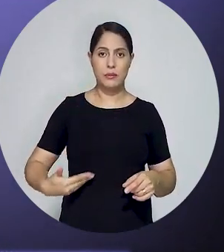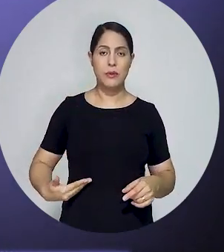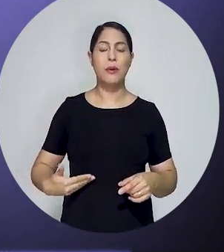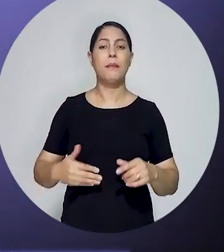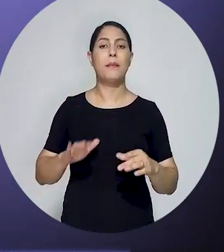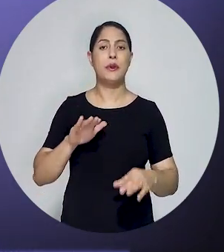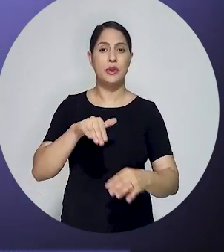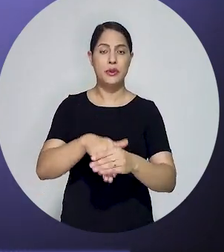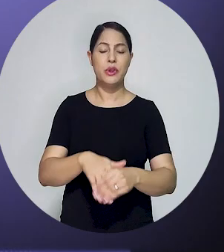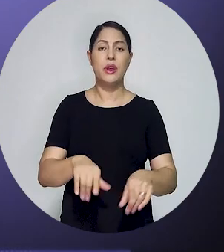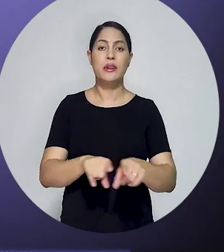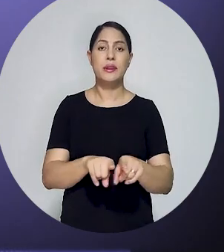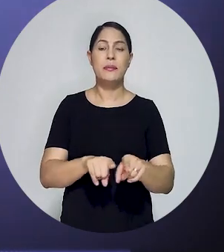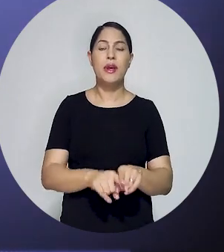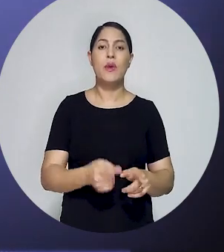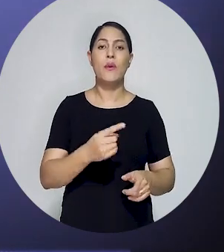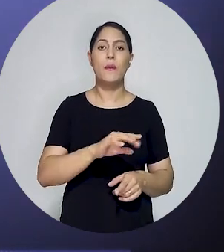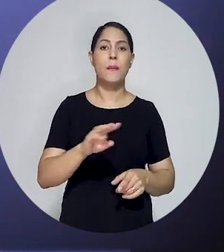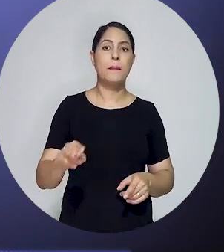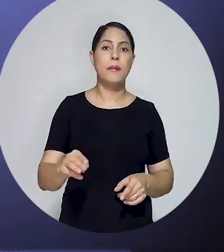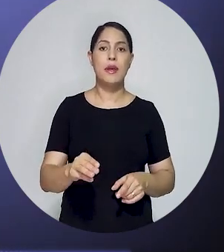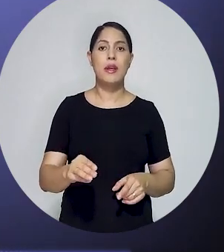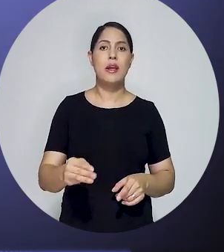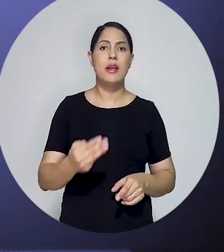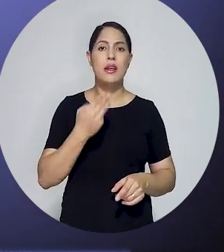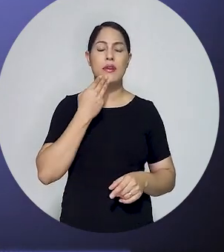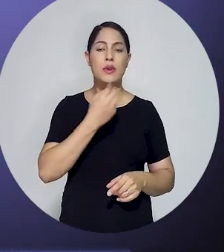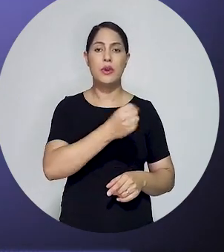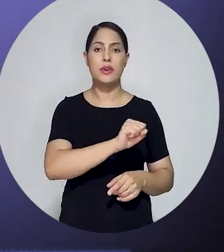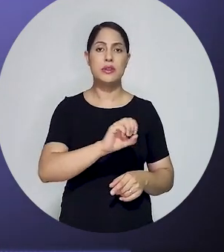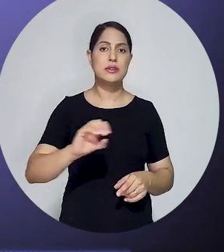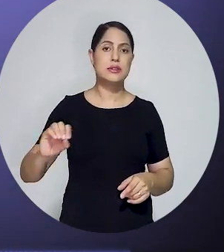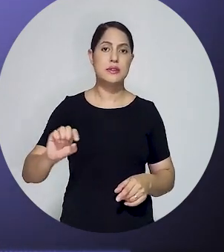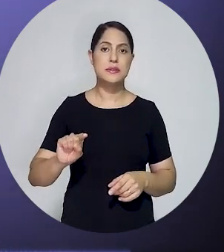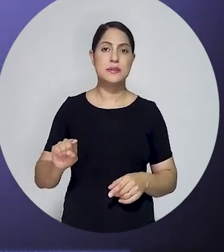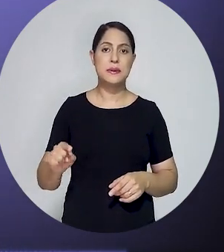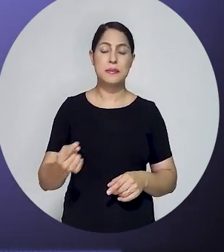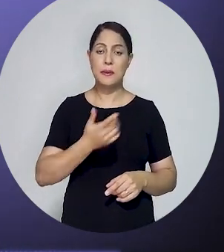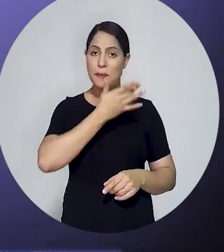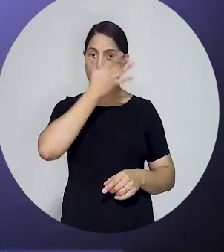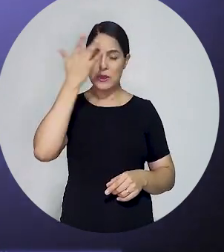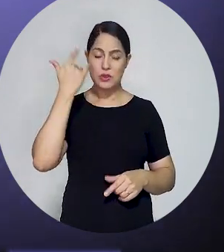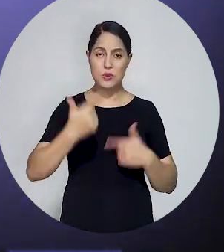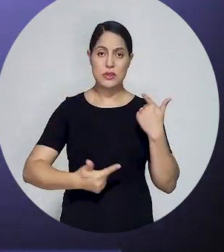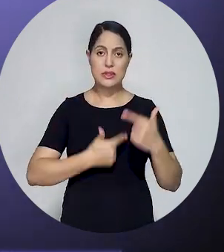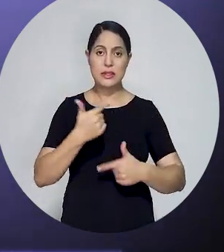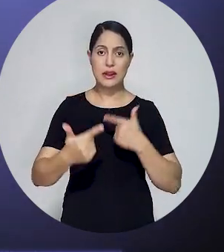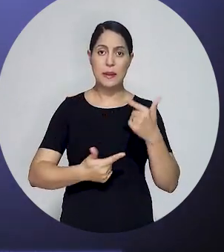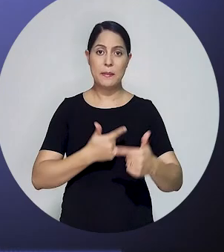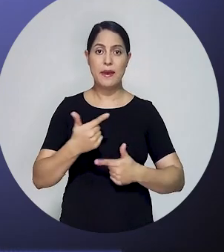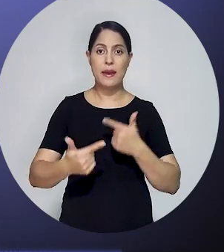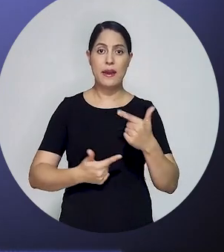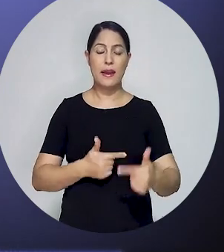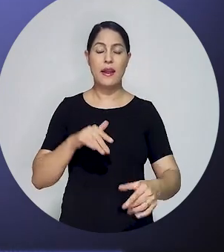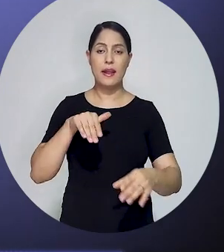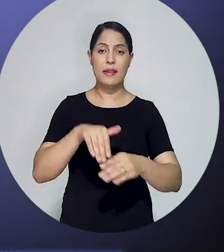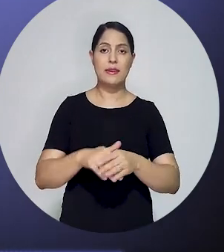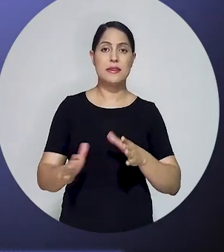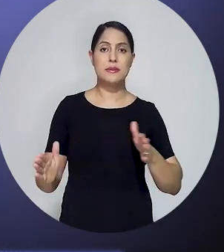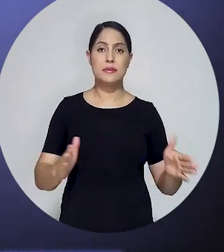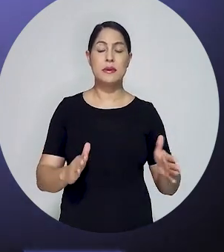mil servidores da Justiça Eleitoral e a 1.800.000 mesários que